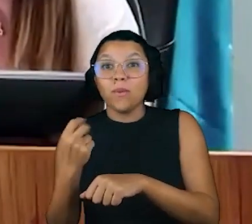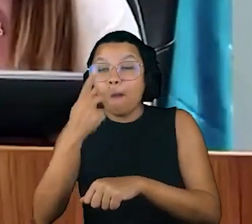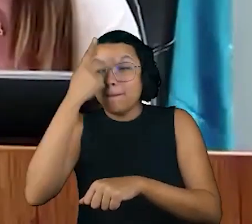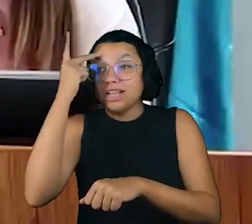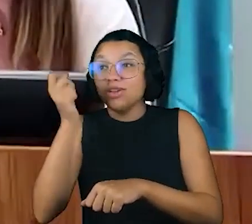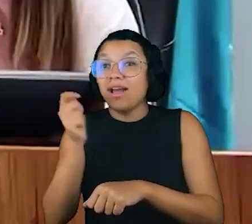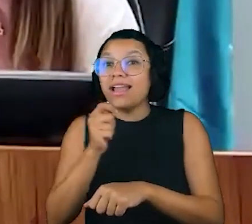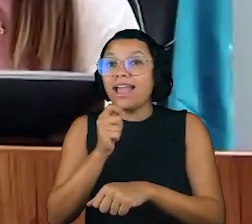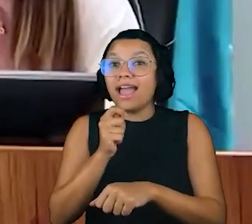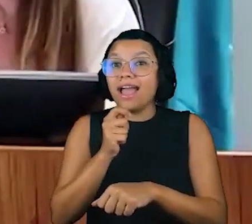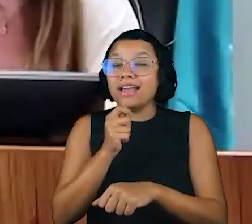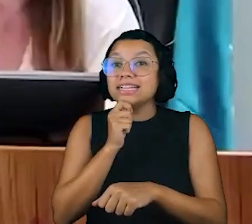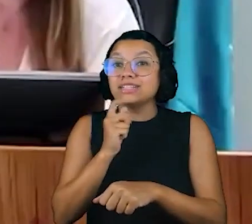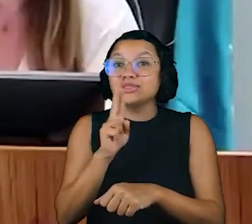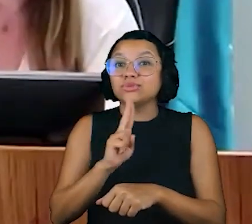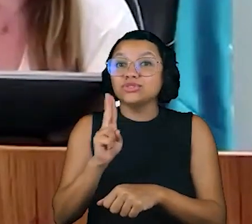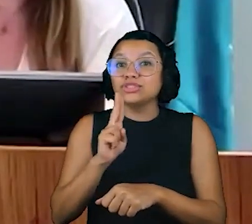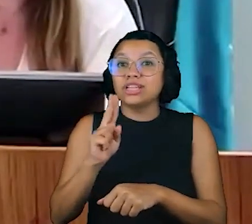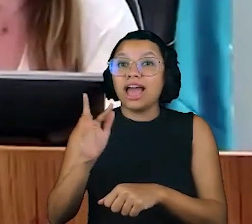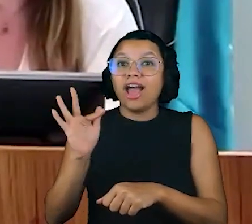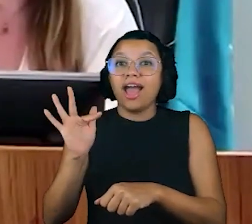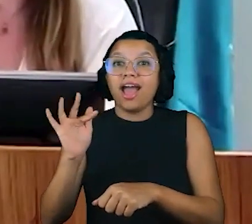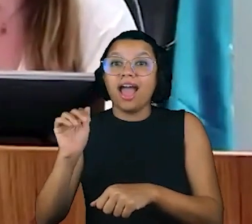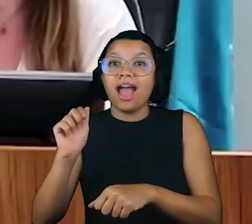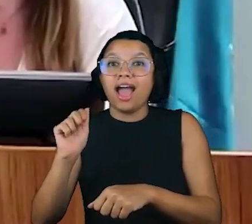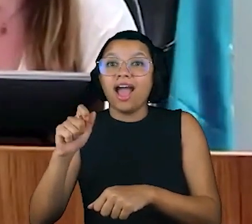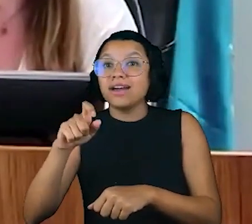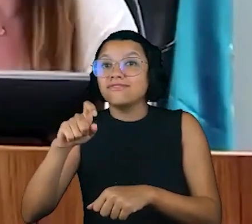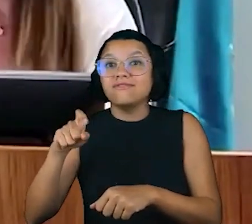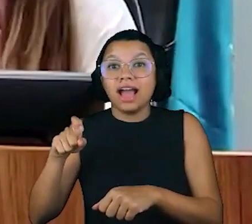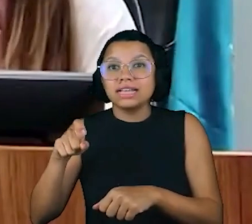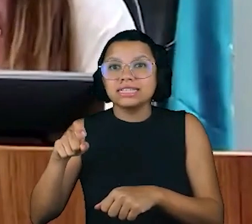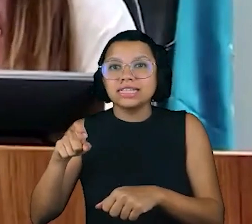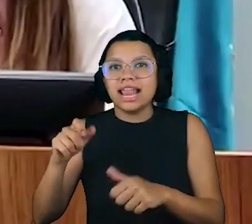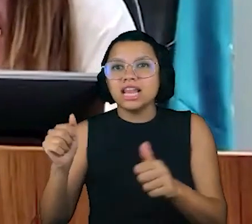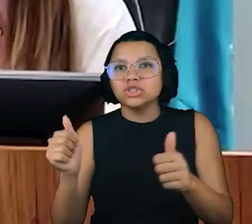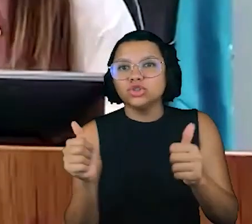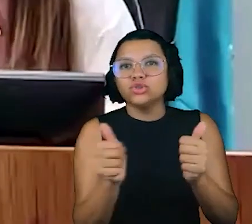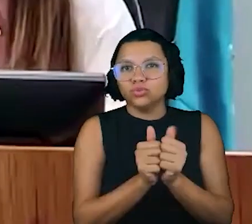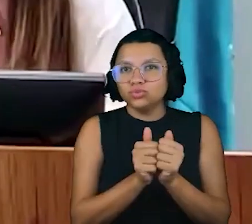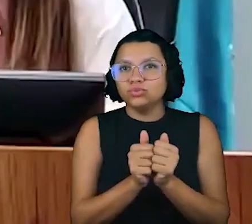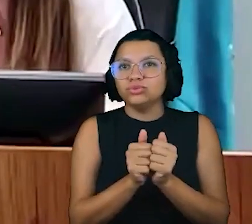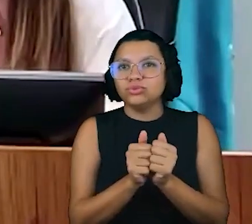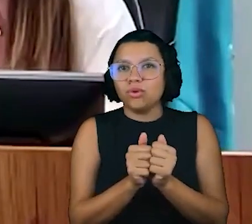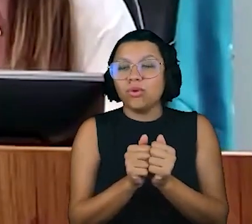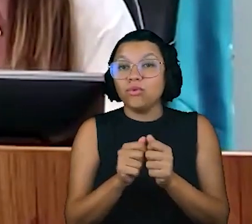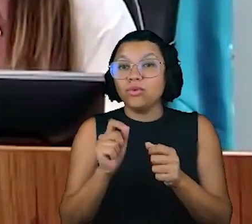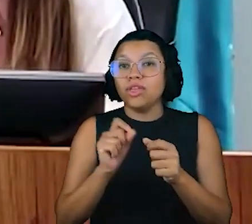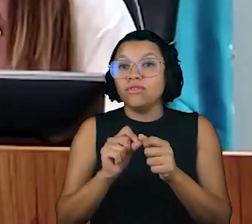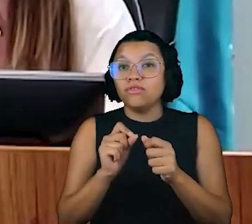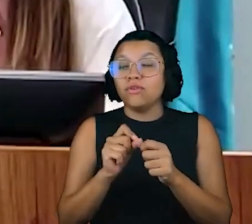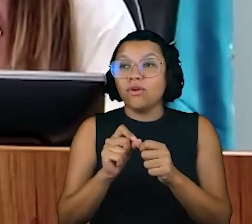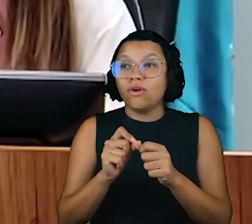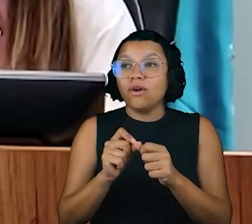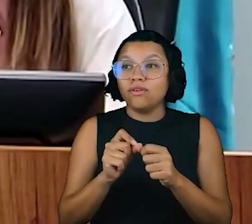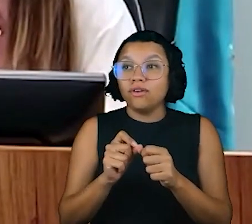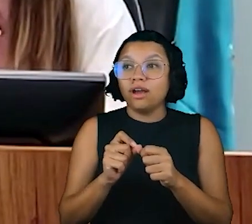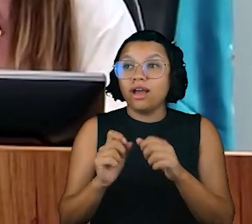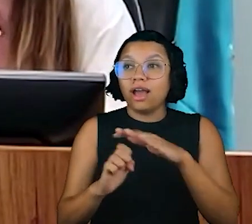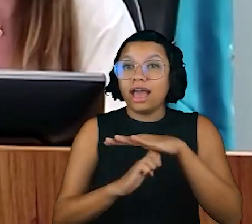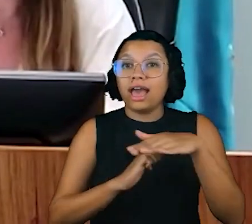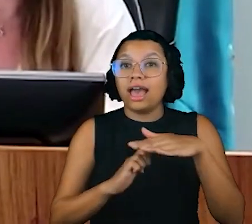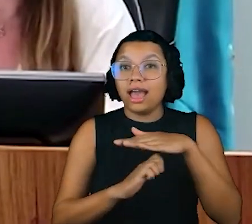E ela juntou o fax que foi emitido pela empresa